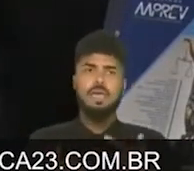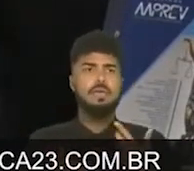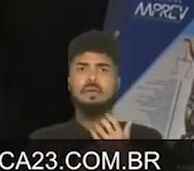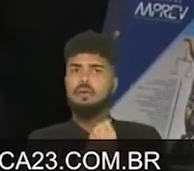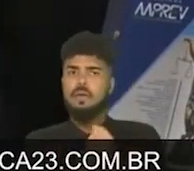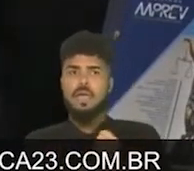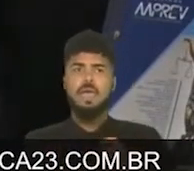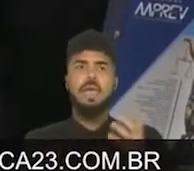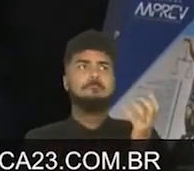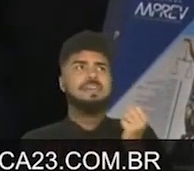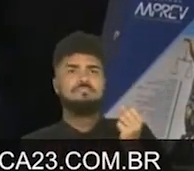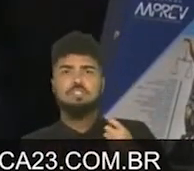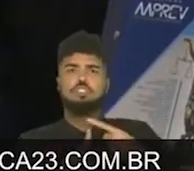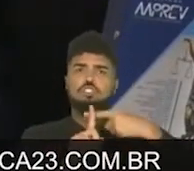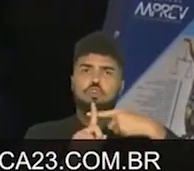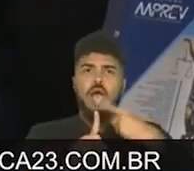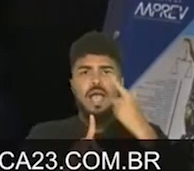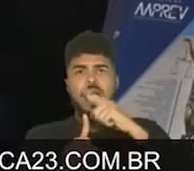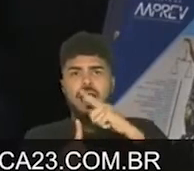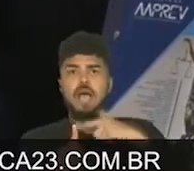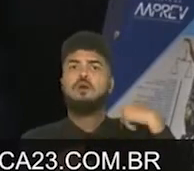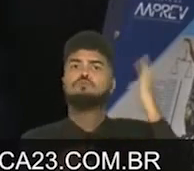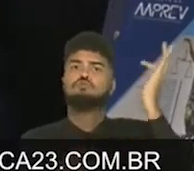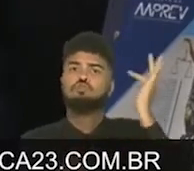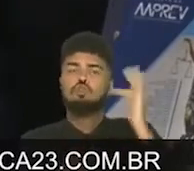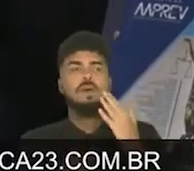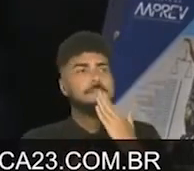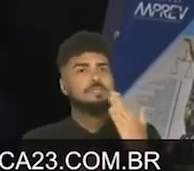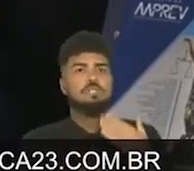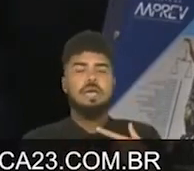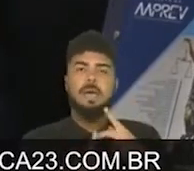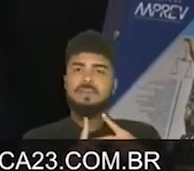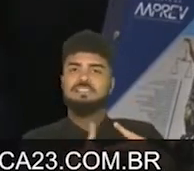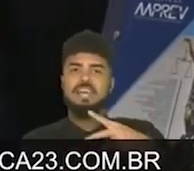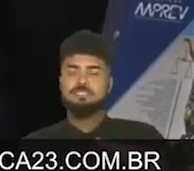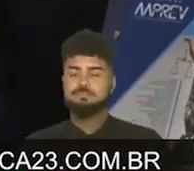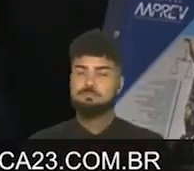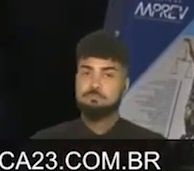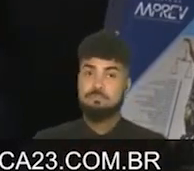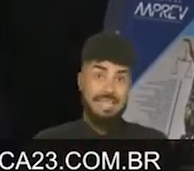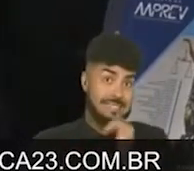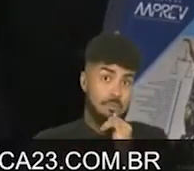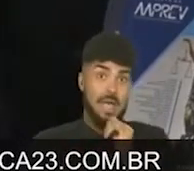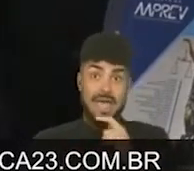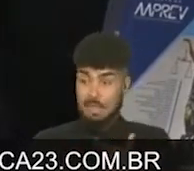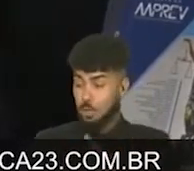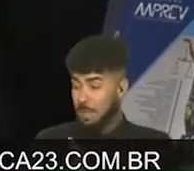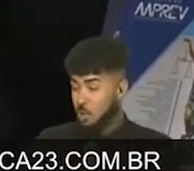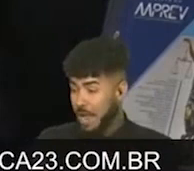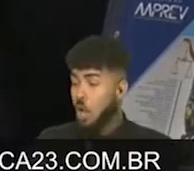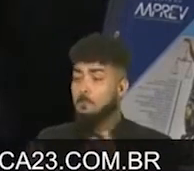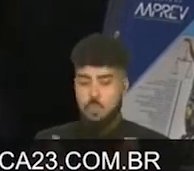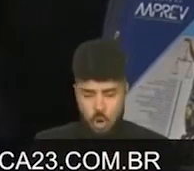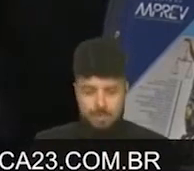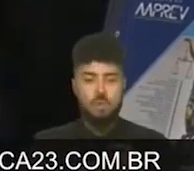de benefício que ele possa requerer junto à Previdência Social, como aposentadoria, como